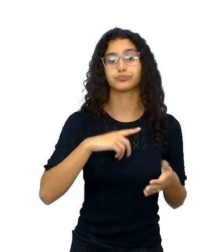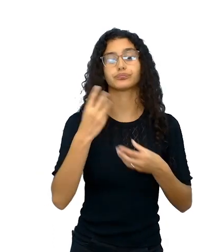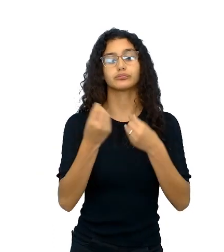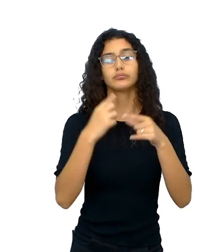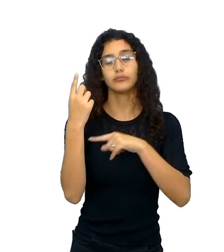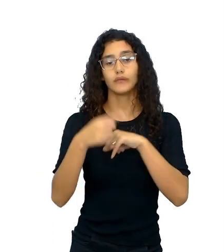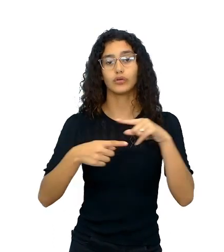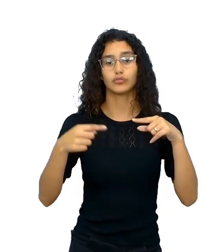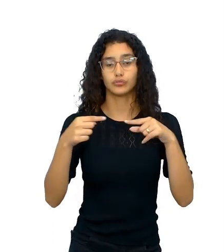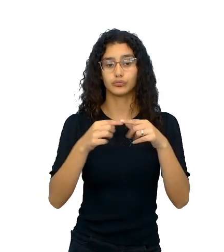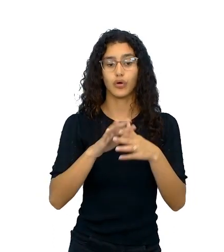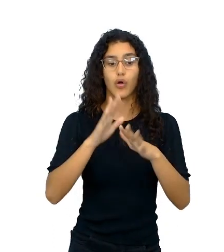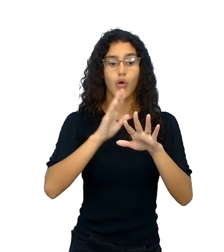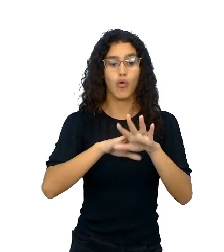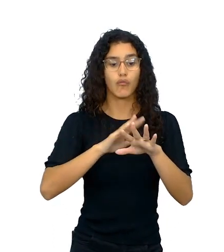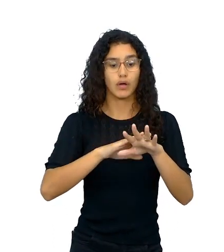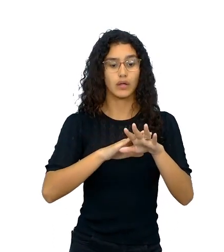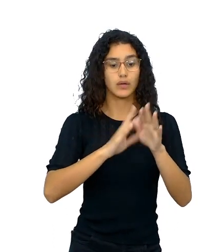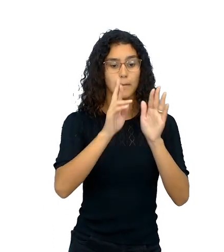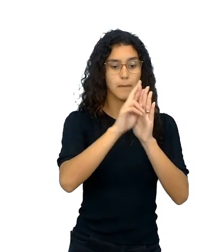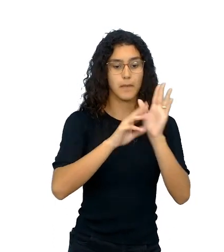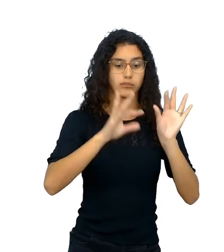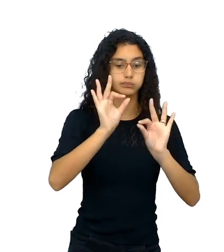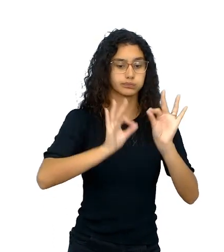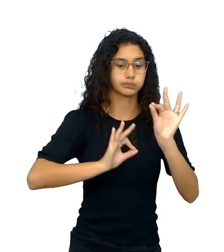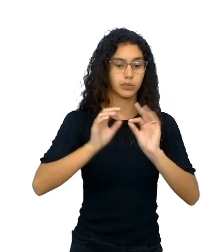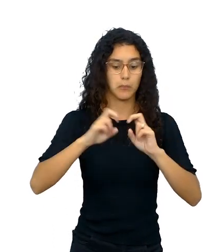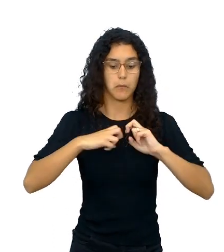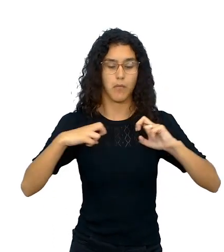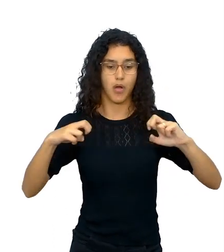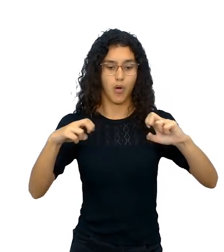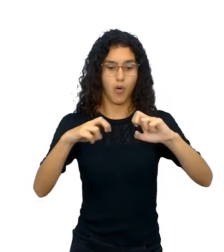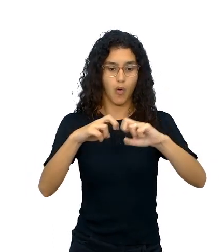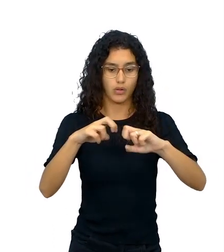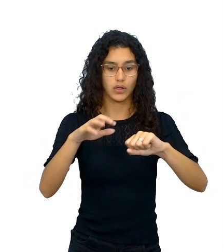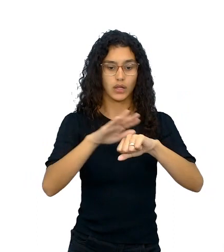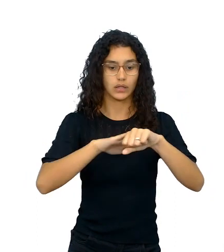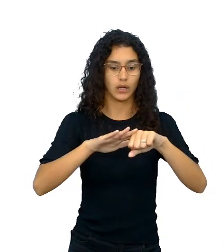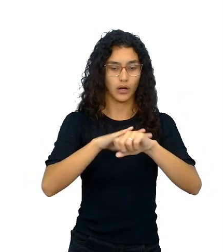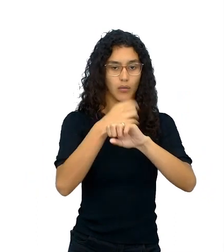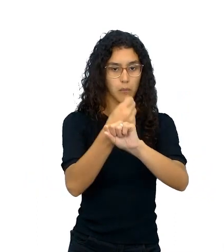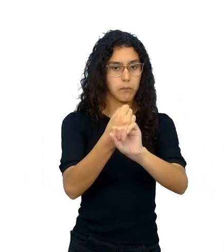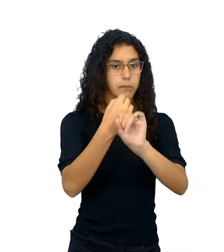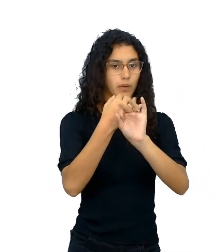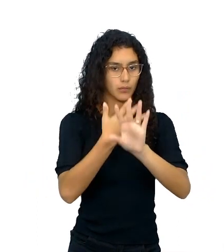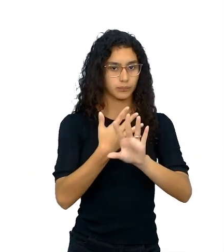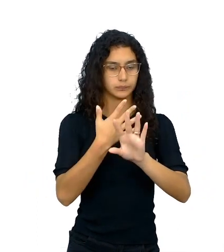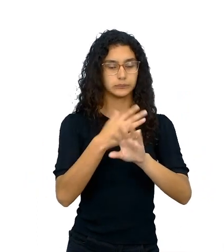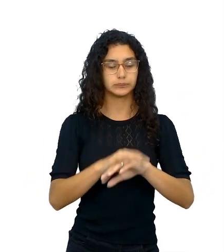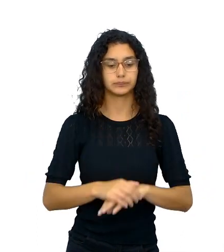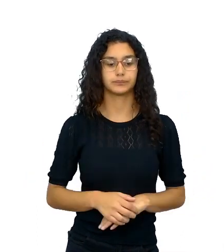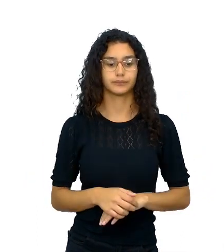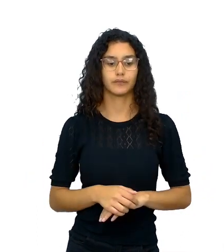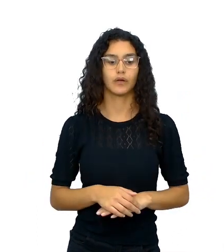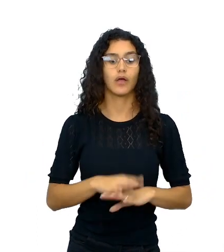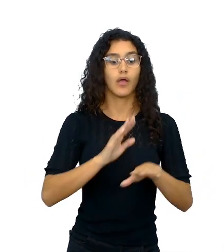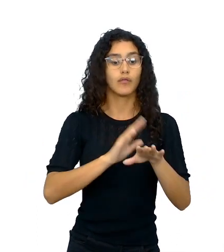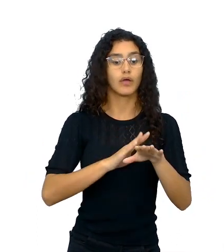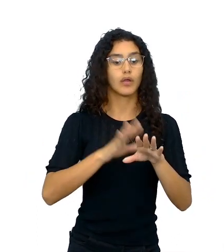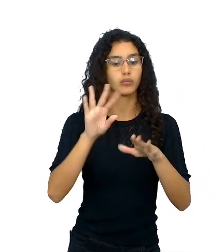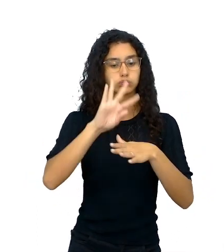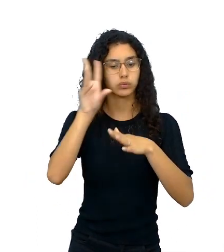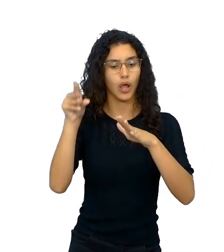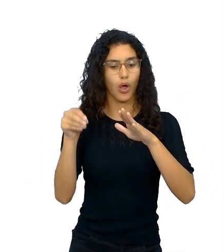seguinte objetivo: elaborar um roteiro de organização da roda literária virtual, tá? Produzir um